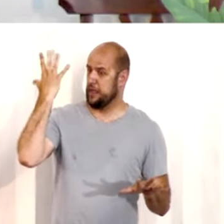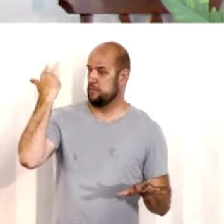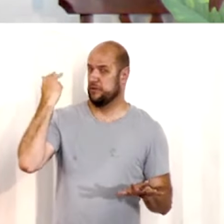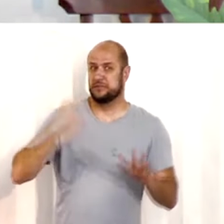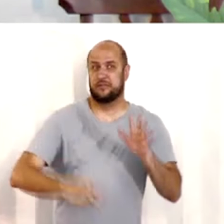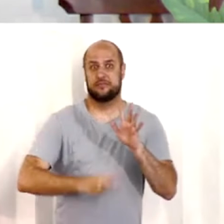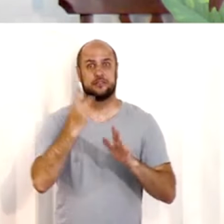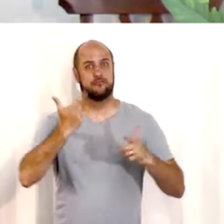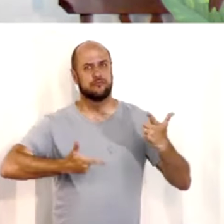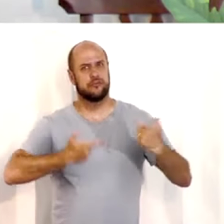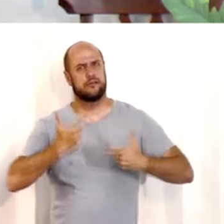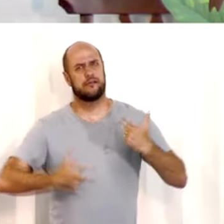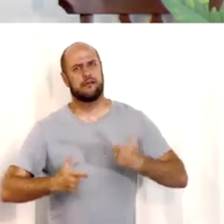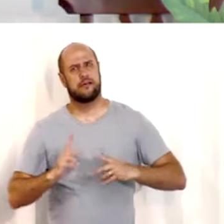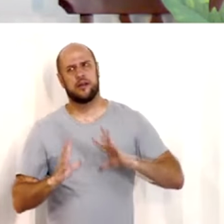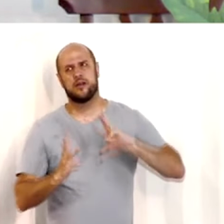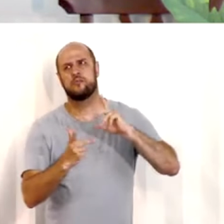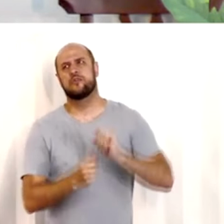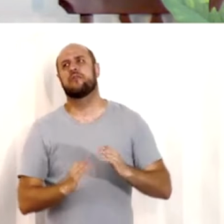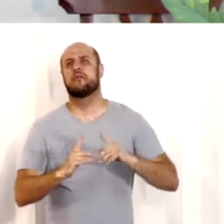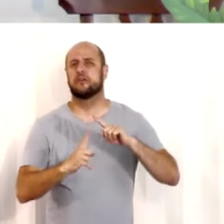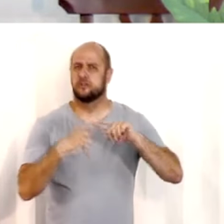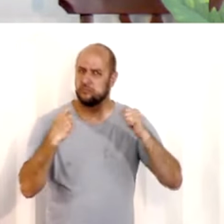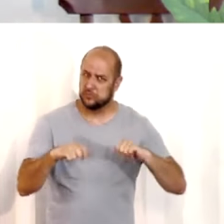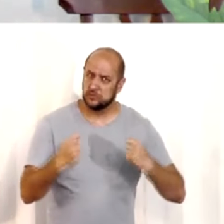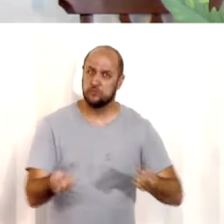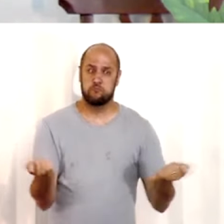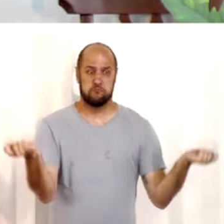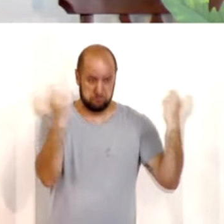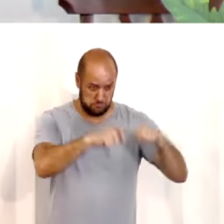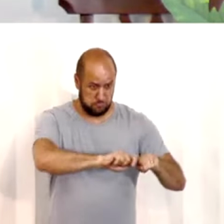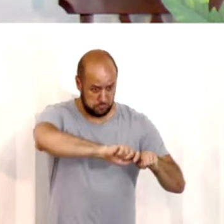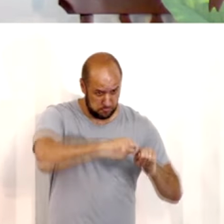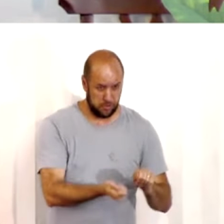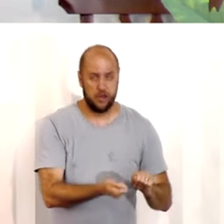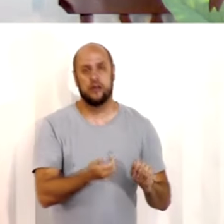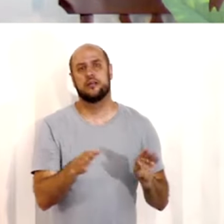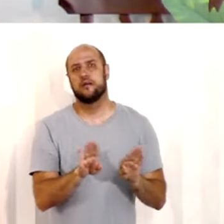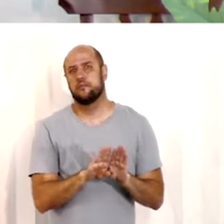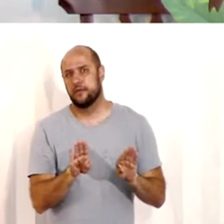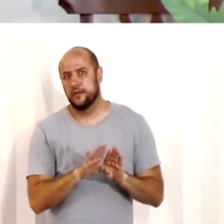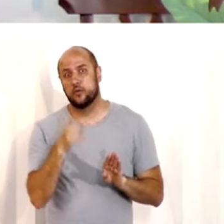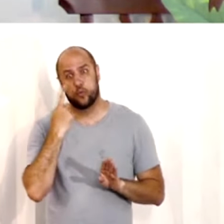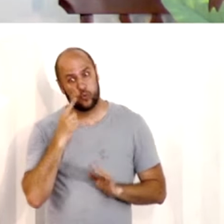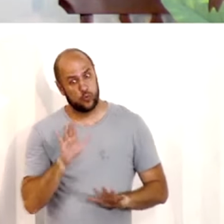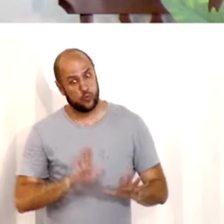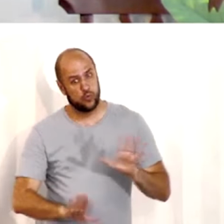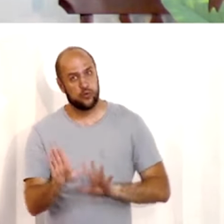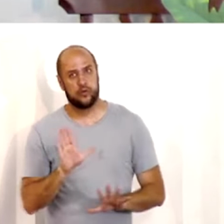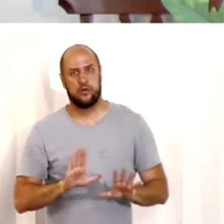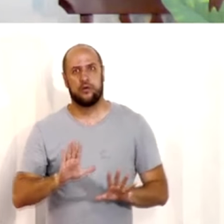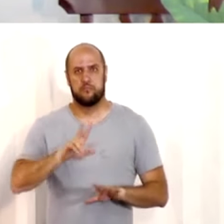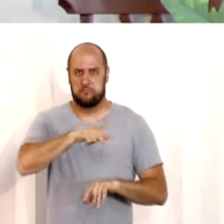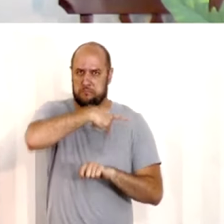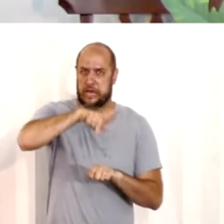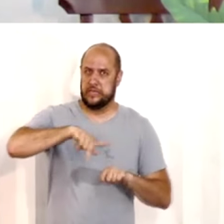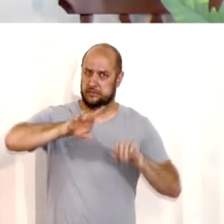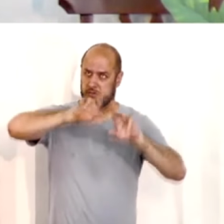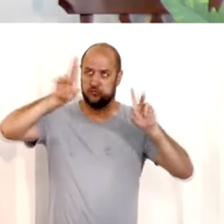muitas igrejas tiveram de fechar, tiveram de ficar se cuidando mesmo. O nosso país estava envolvido numa